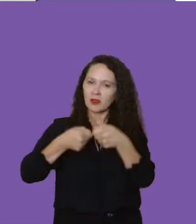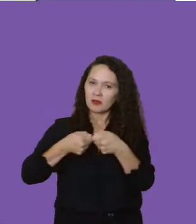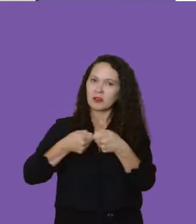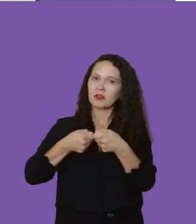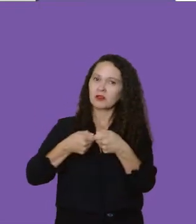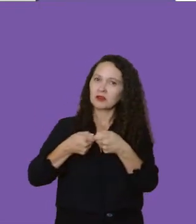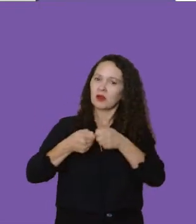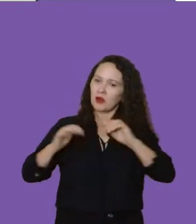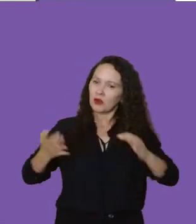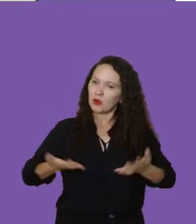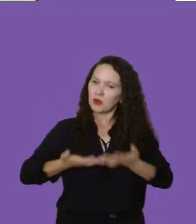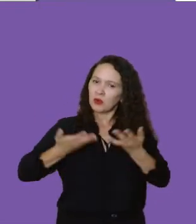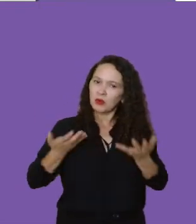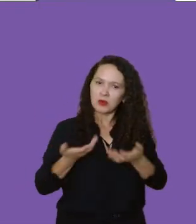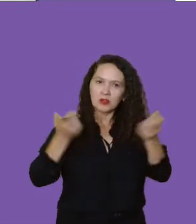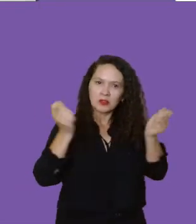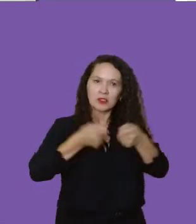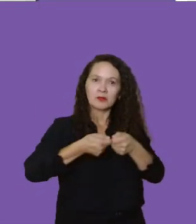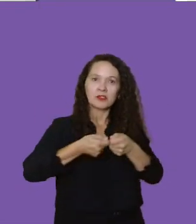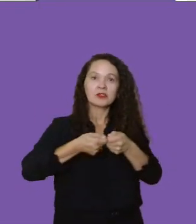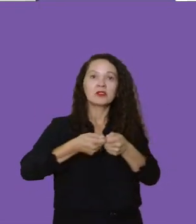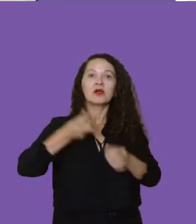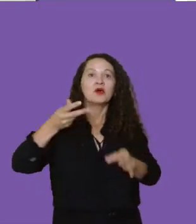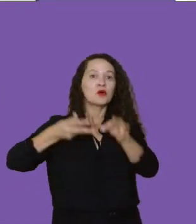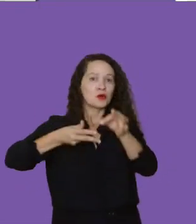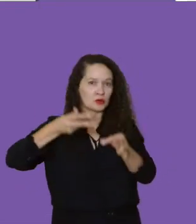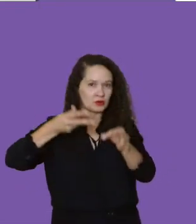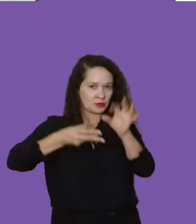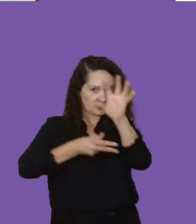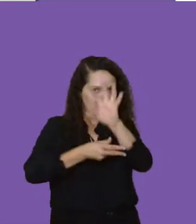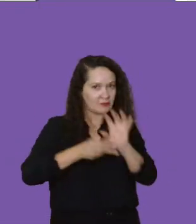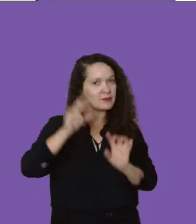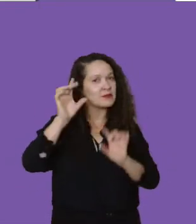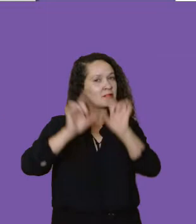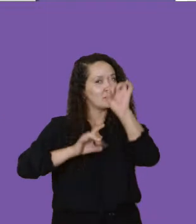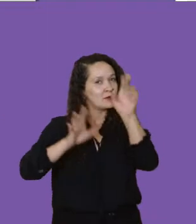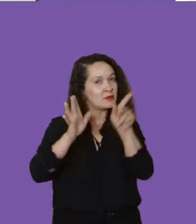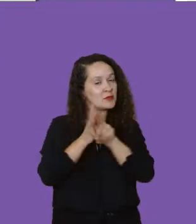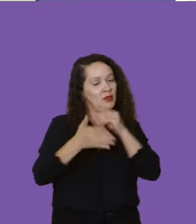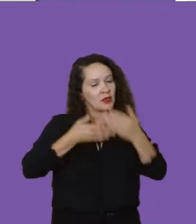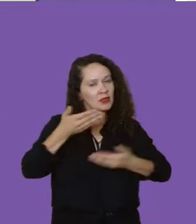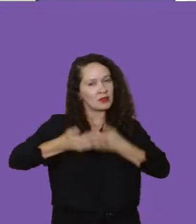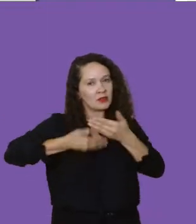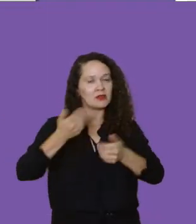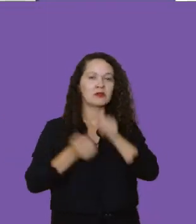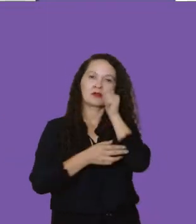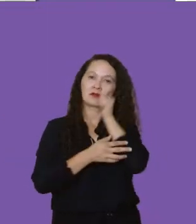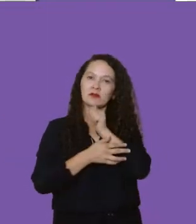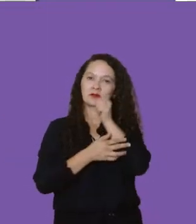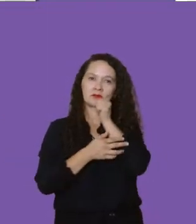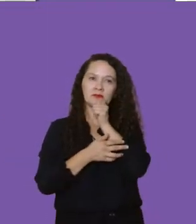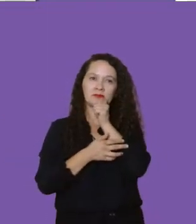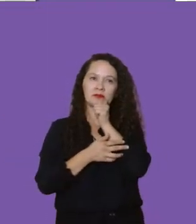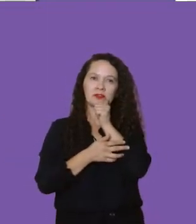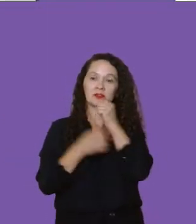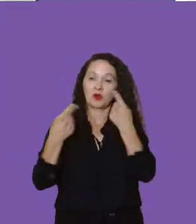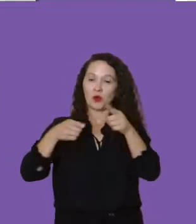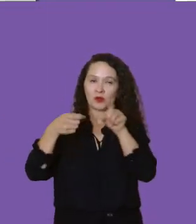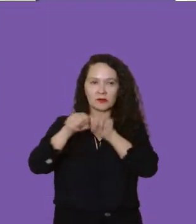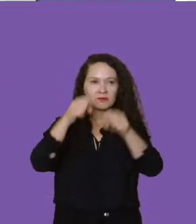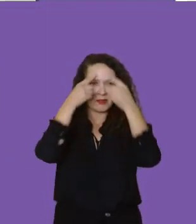capacitar os juízes da vara especializada em atendimento às mulheres em violência. E